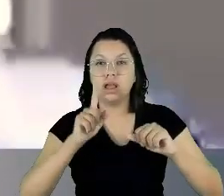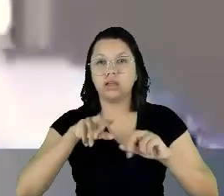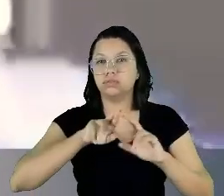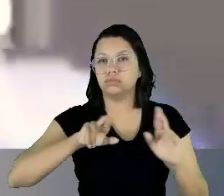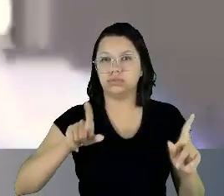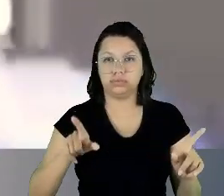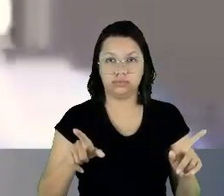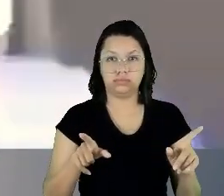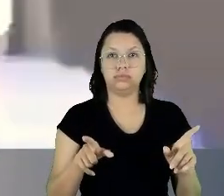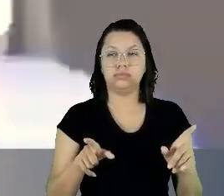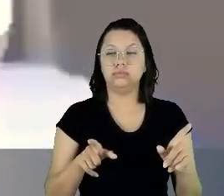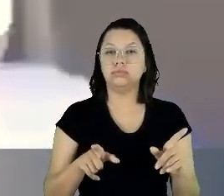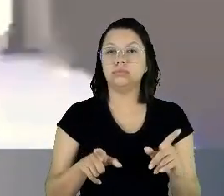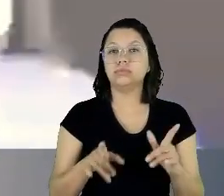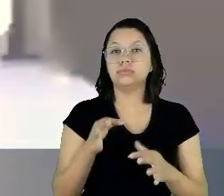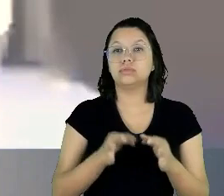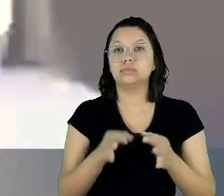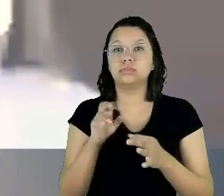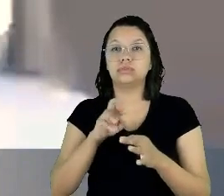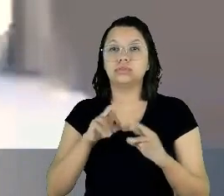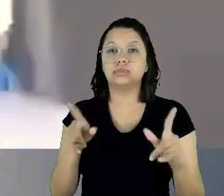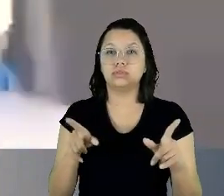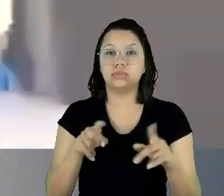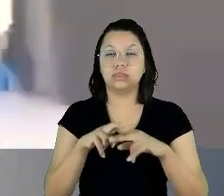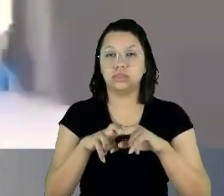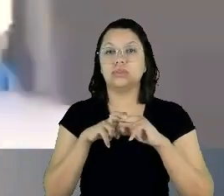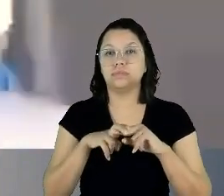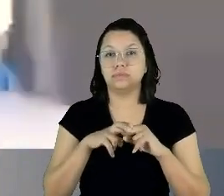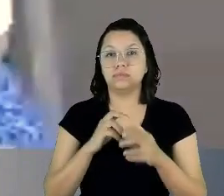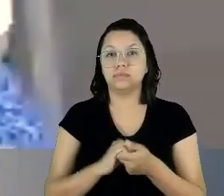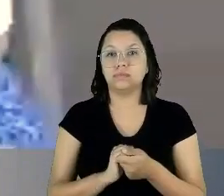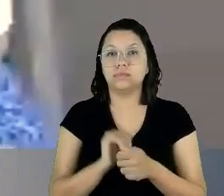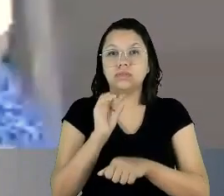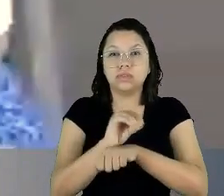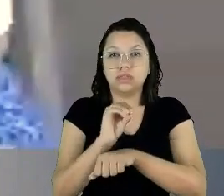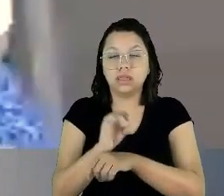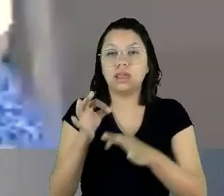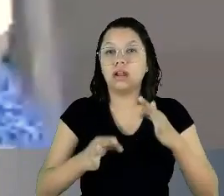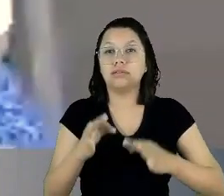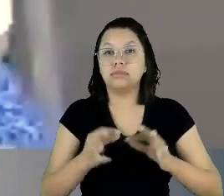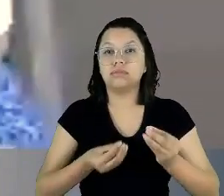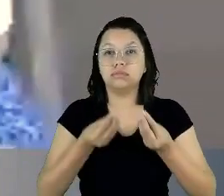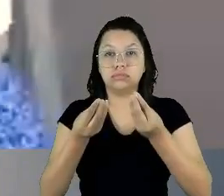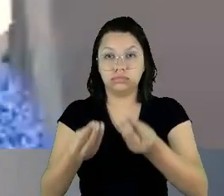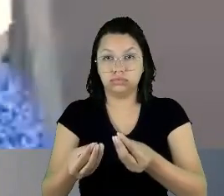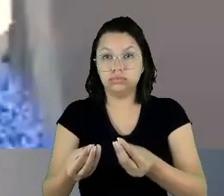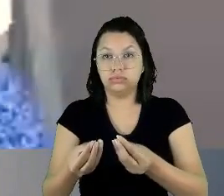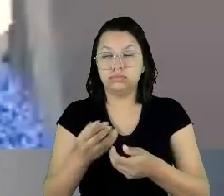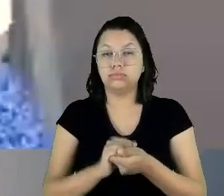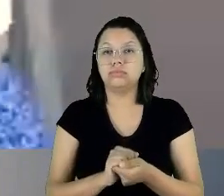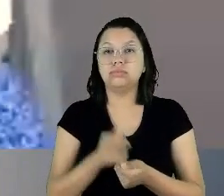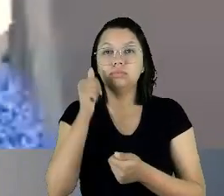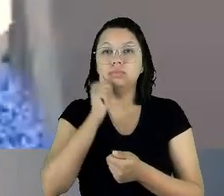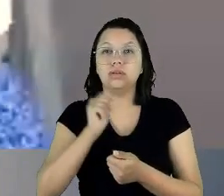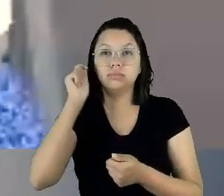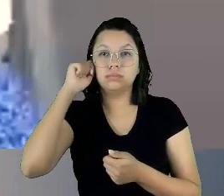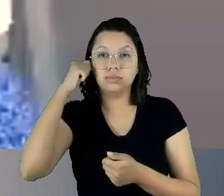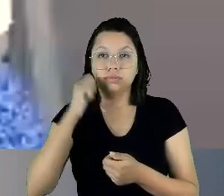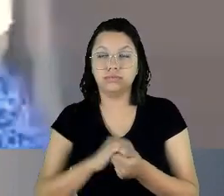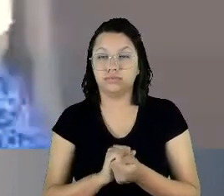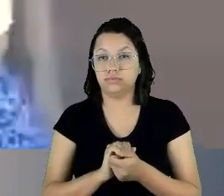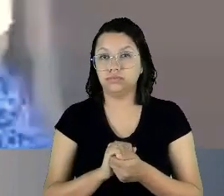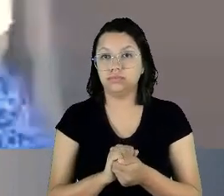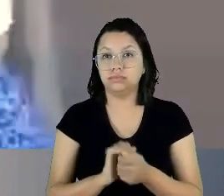era outra. O julgamento era outro em razão do tratamento jurídico que se dava à mulher